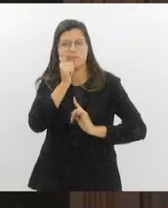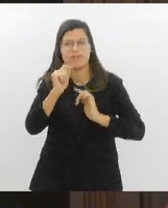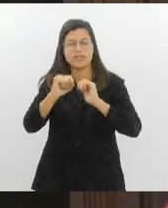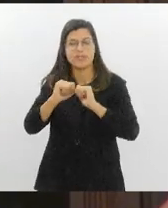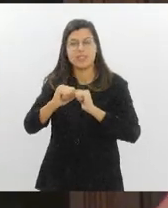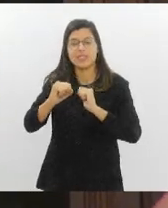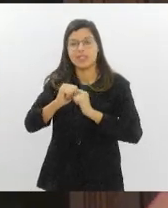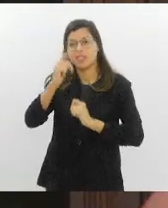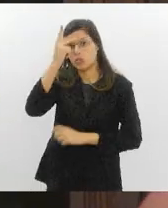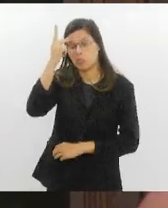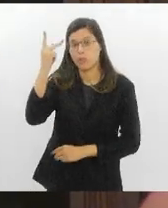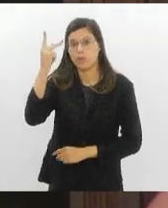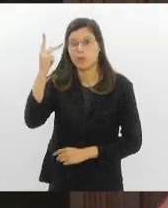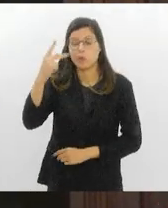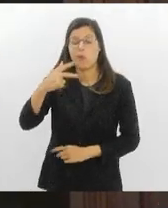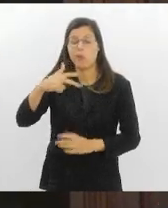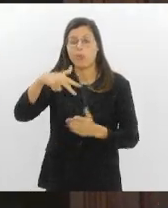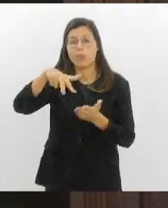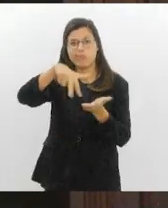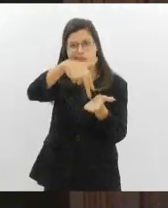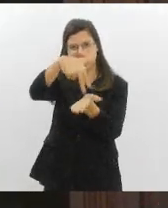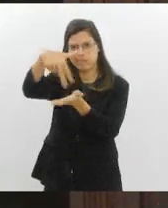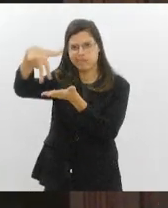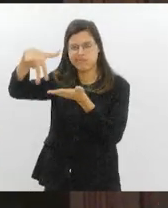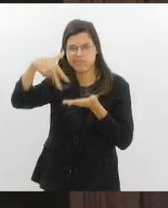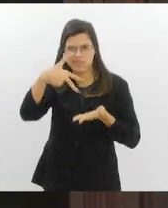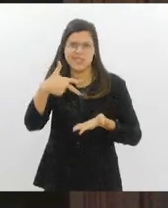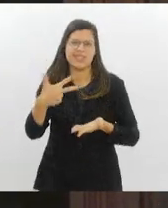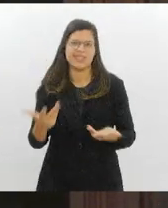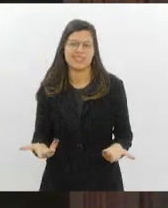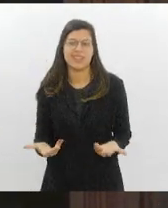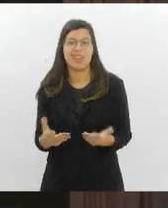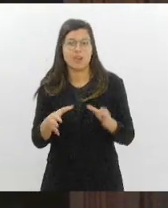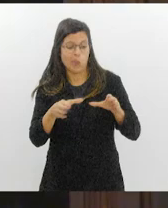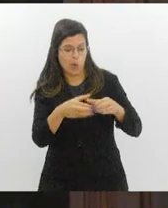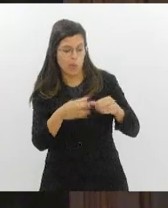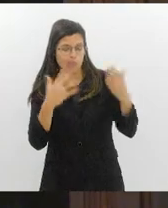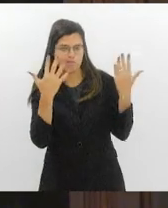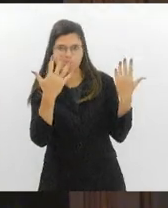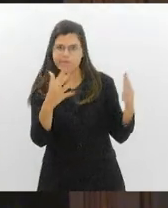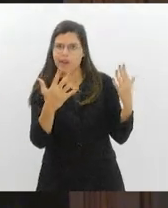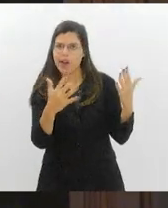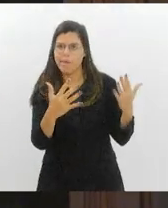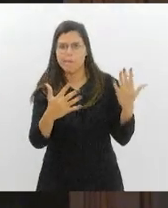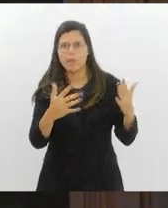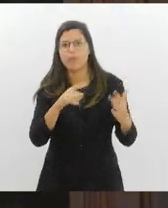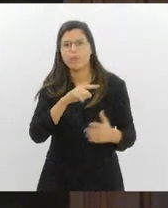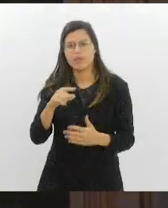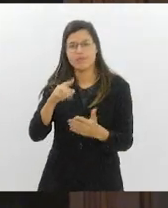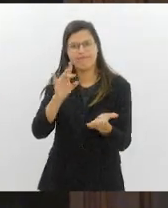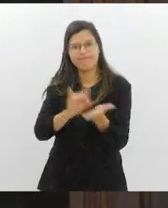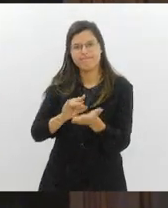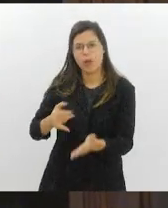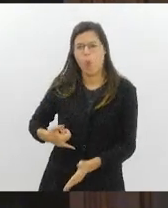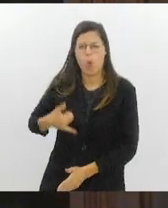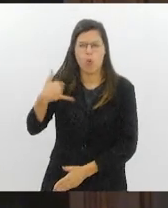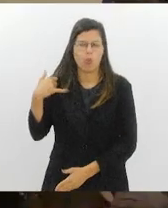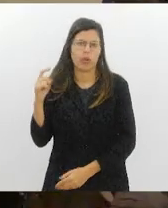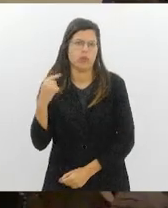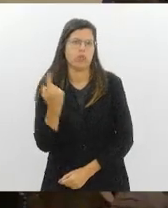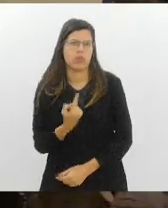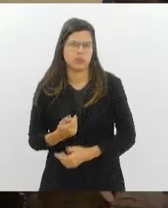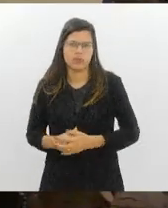saírem levitando no espaço. A companhia está de parabéns, vocês estão de parabéns, vocês são realmente nosso orgulho